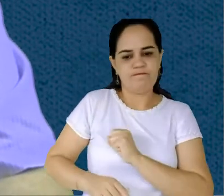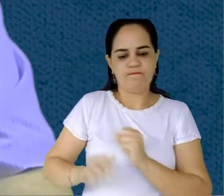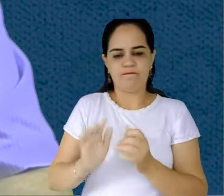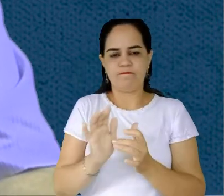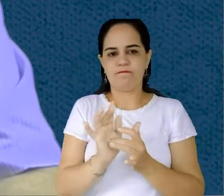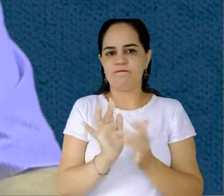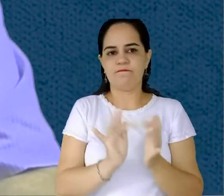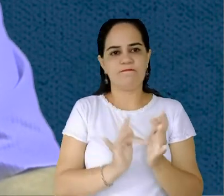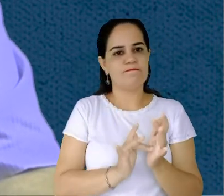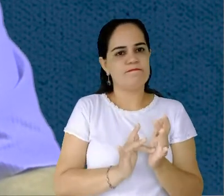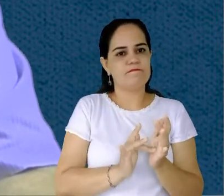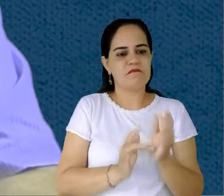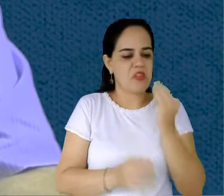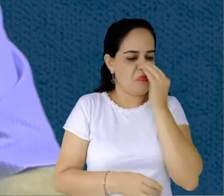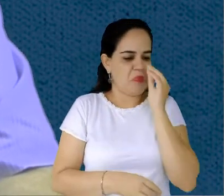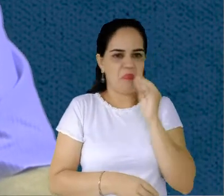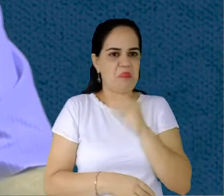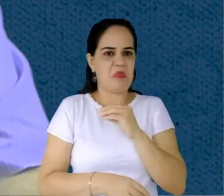ama.